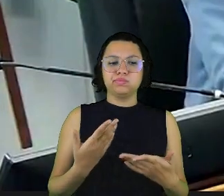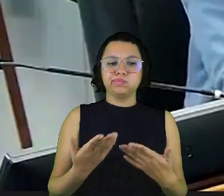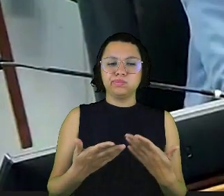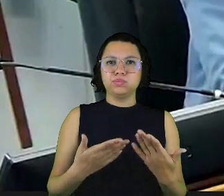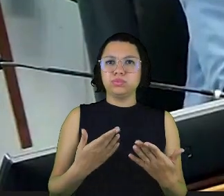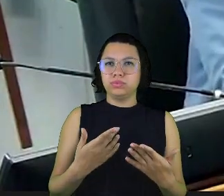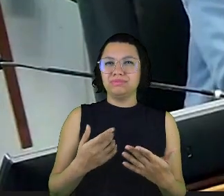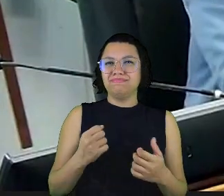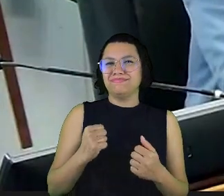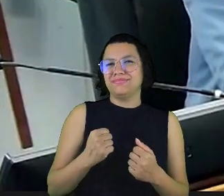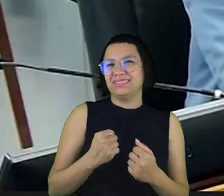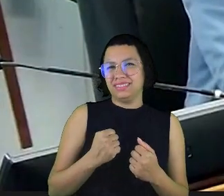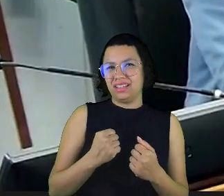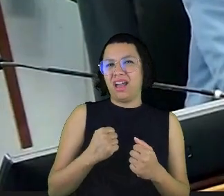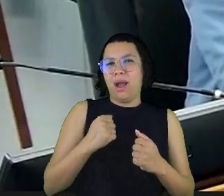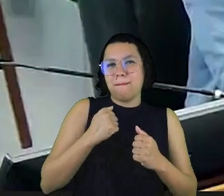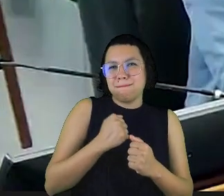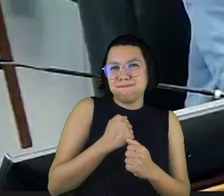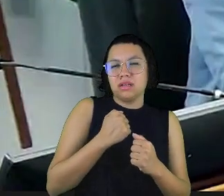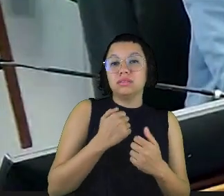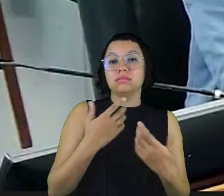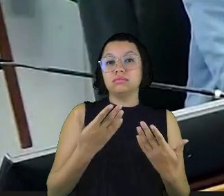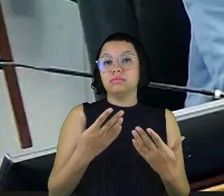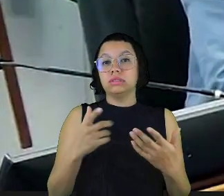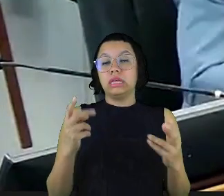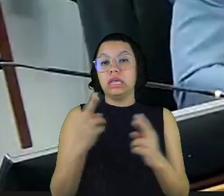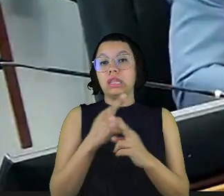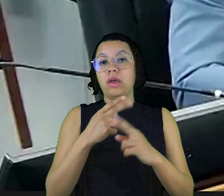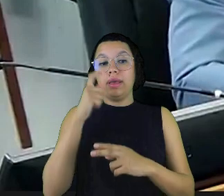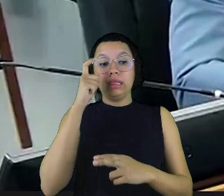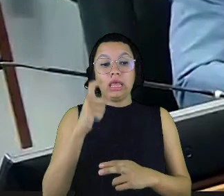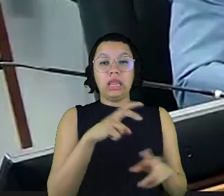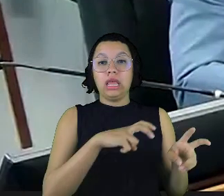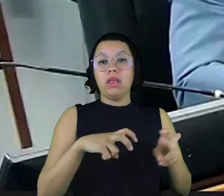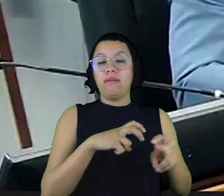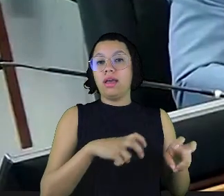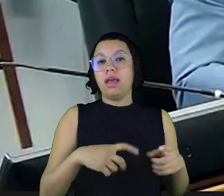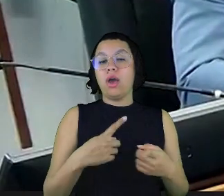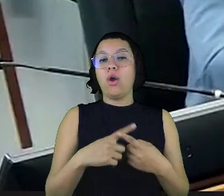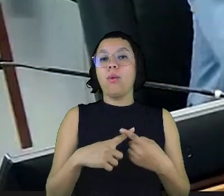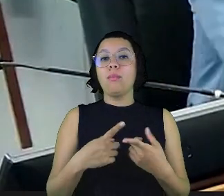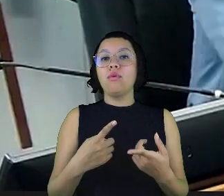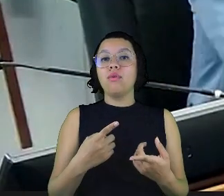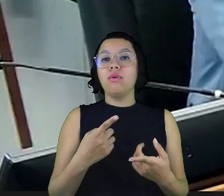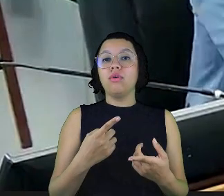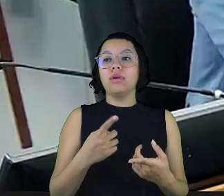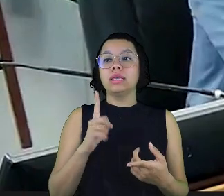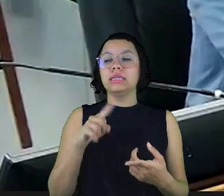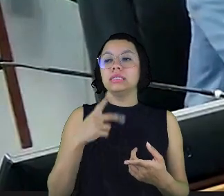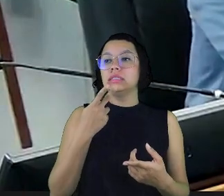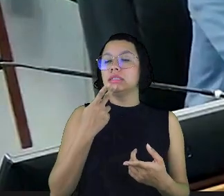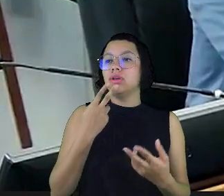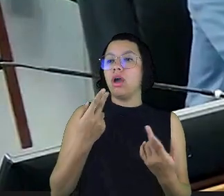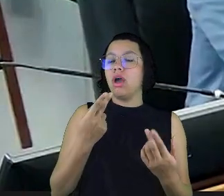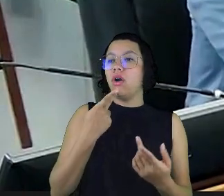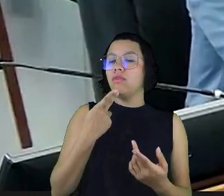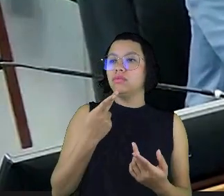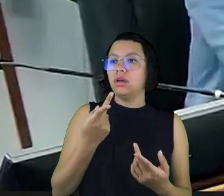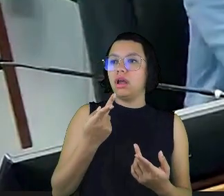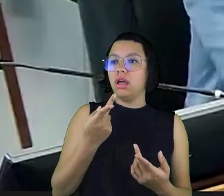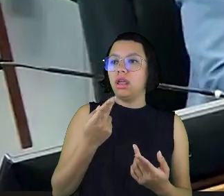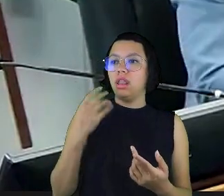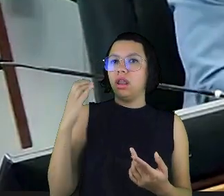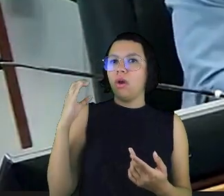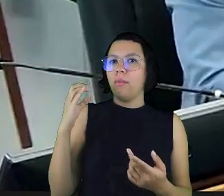pesado, entre aspas, em relação ao interesse fazendário, Renata, porque seria como que dizer, o crédito